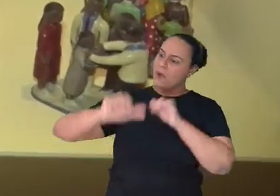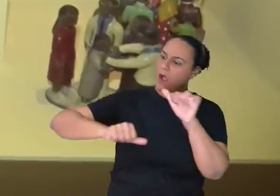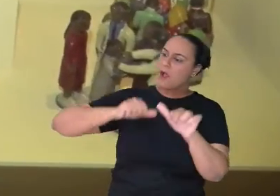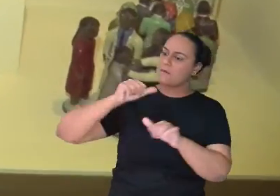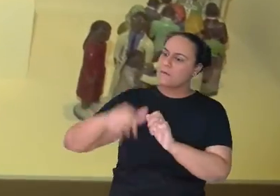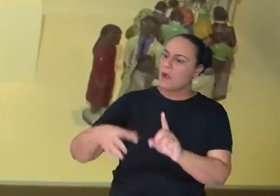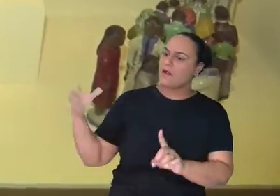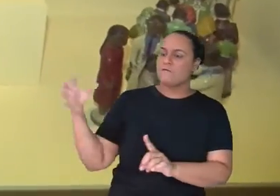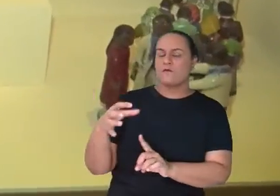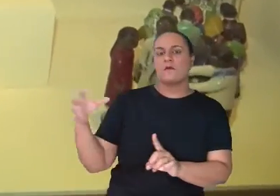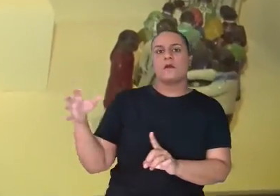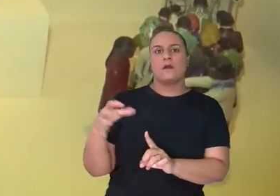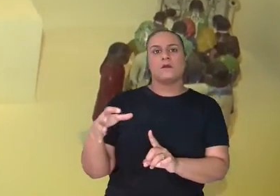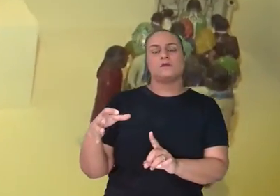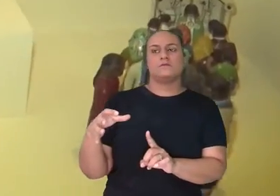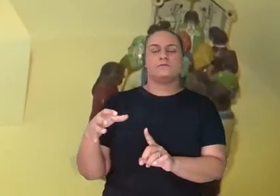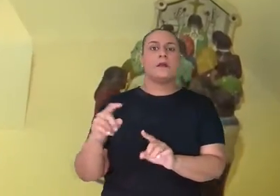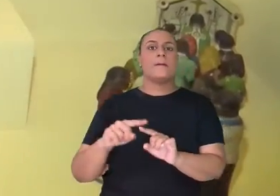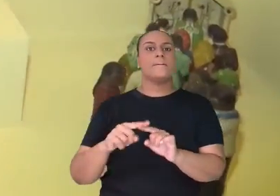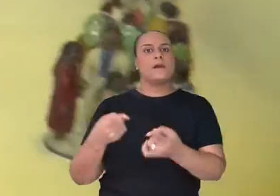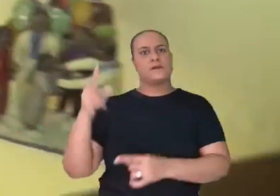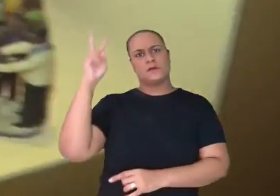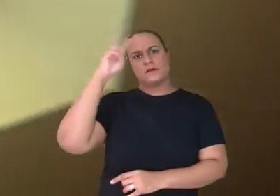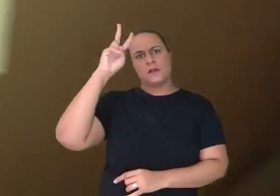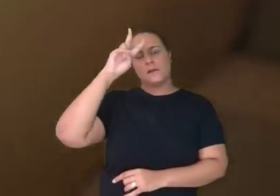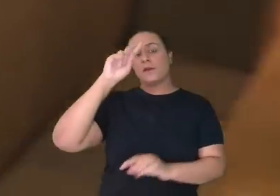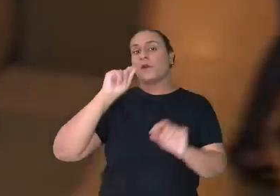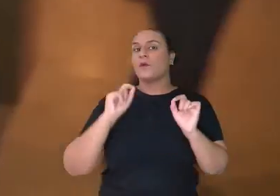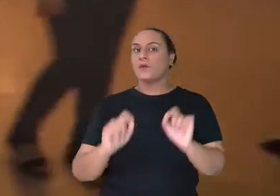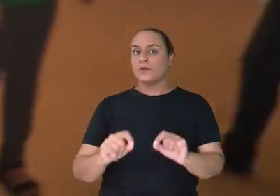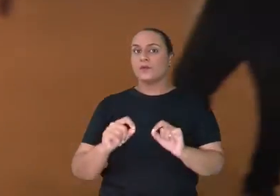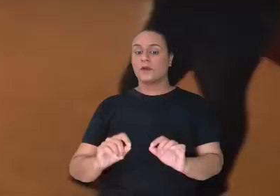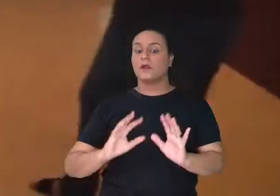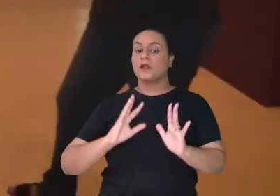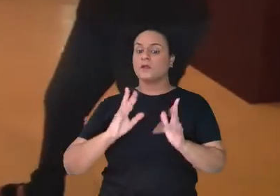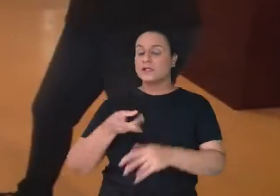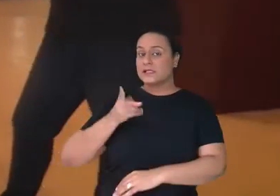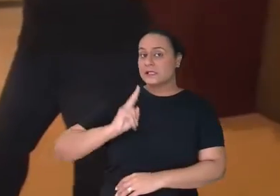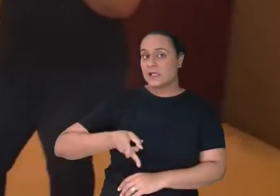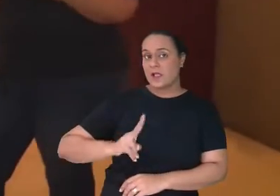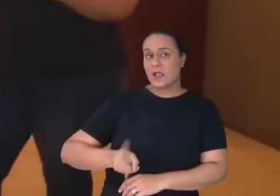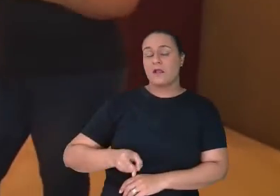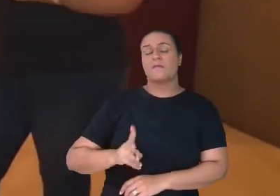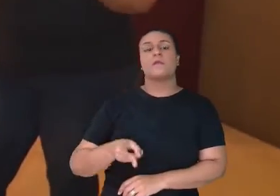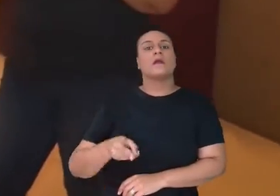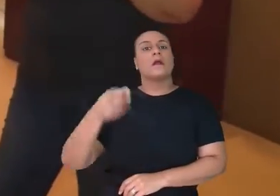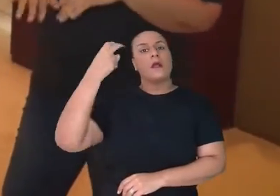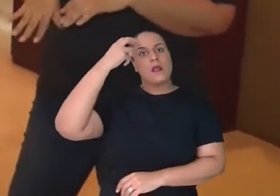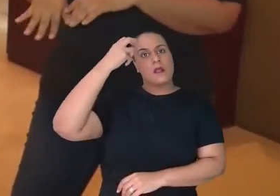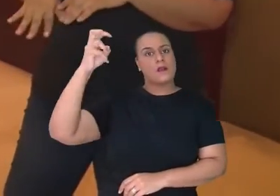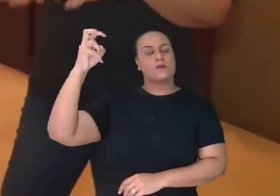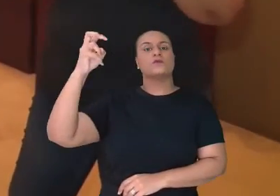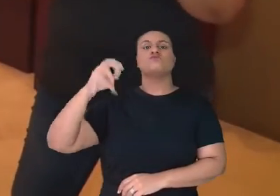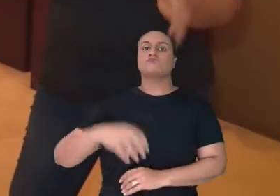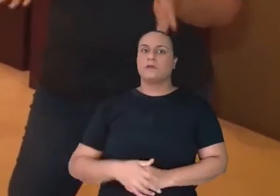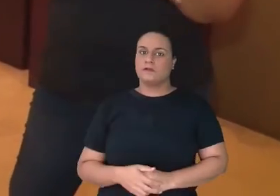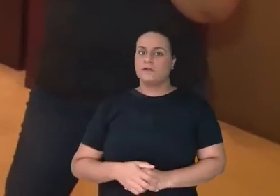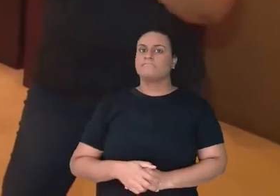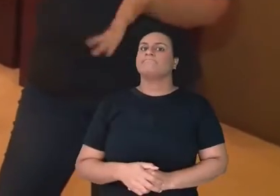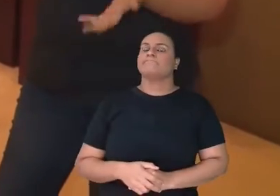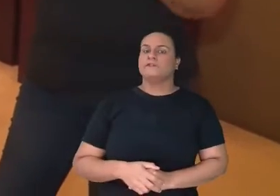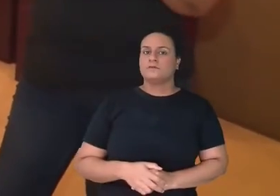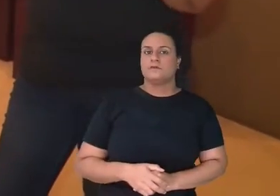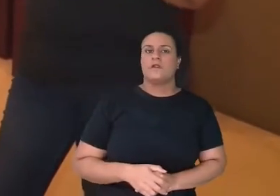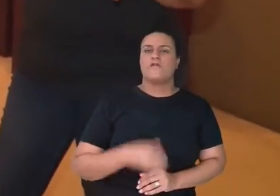a gente não pode deixar de lembrar o seguinte, que a todo momento essa cultura ela foi subjugada, foi